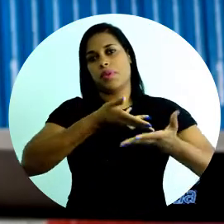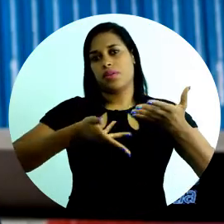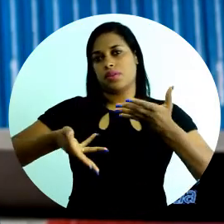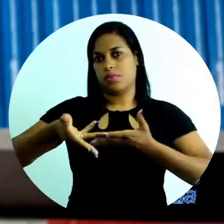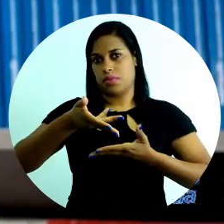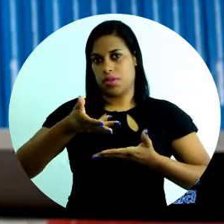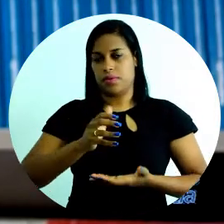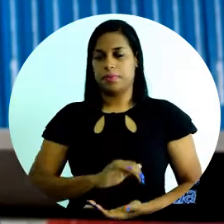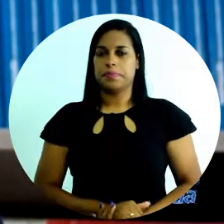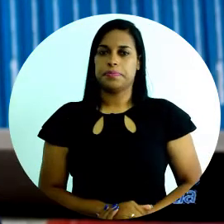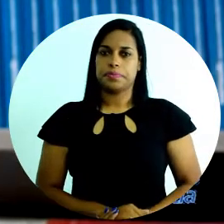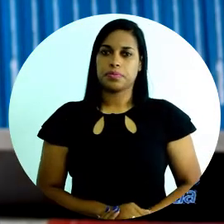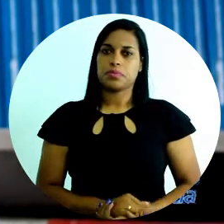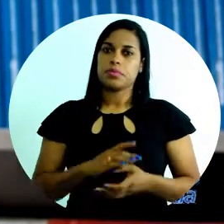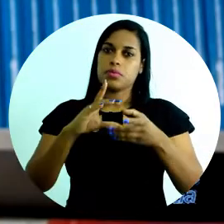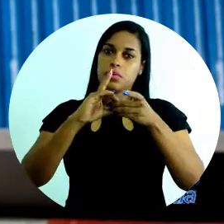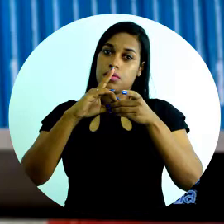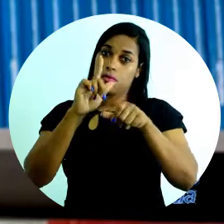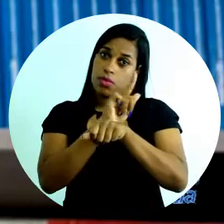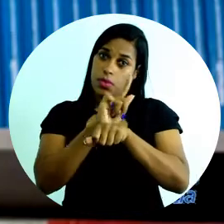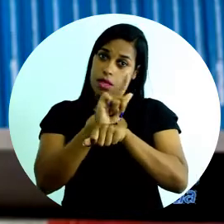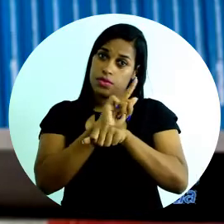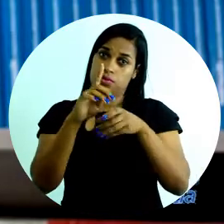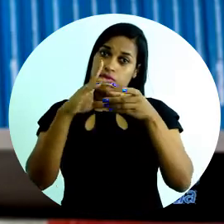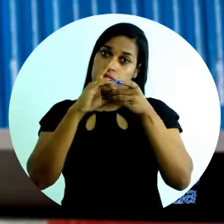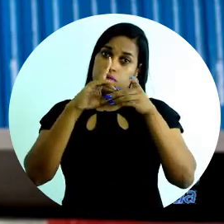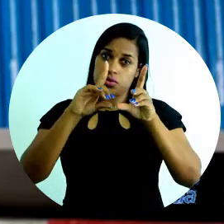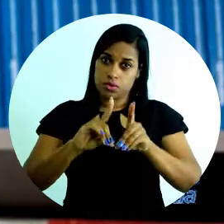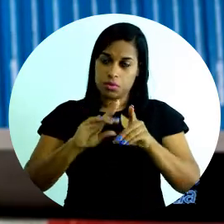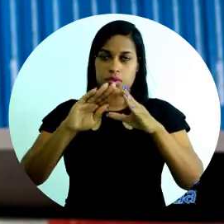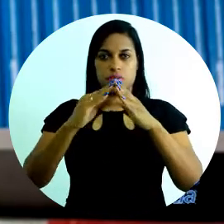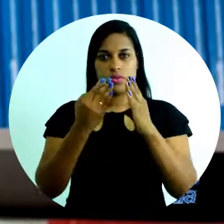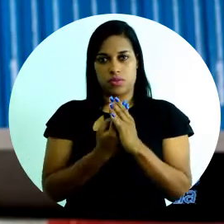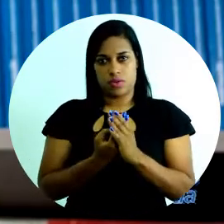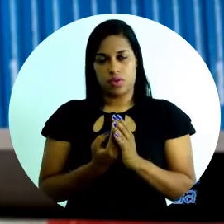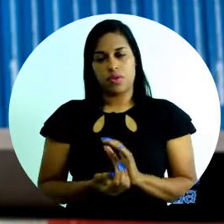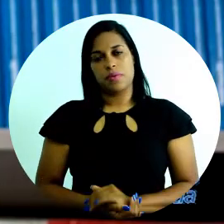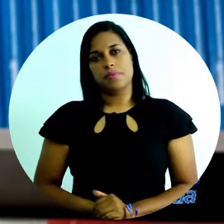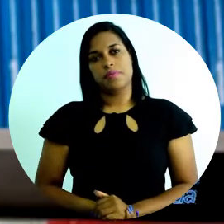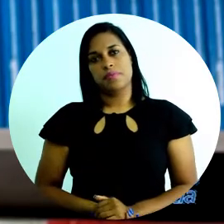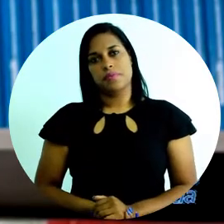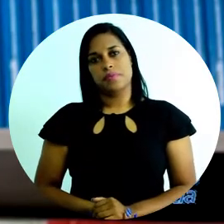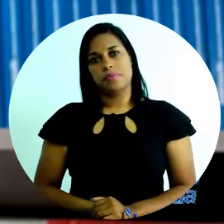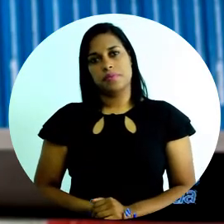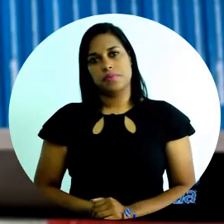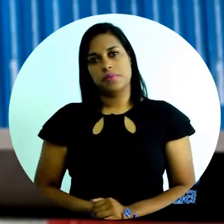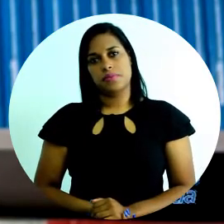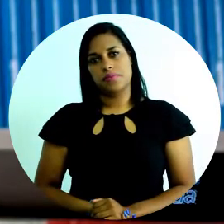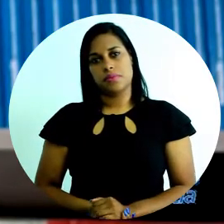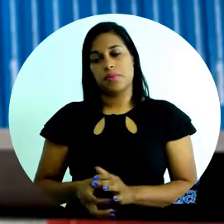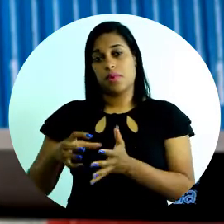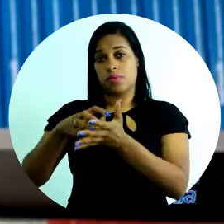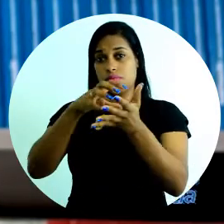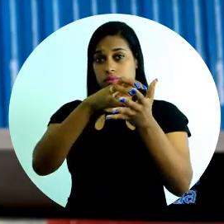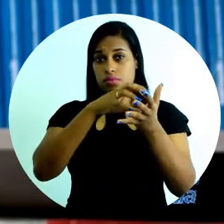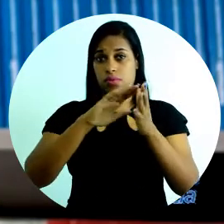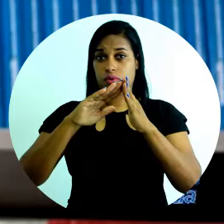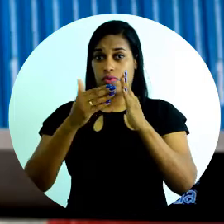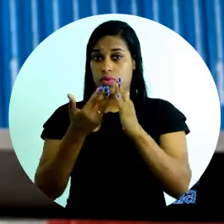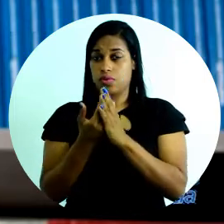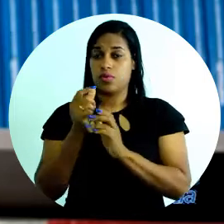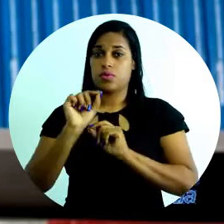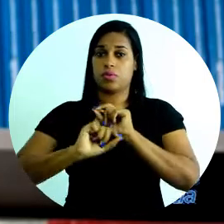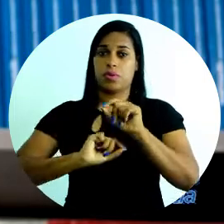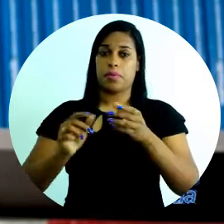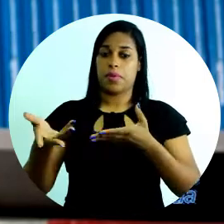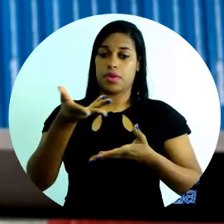participar da gestão democrática, da gestão escolar. Os órgãos colegiados eles podem